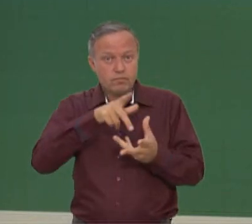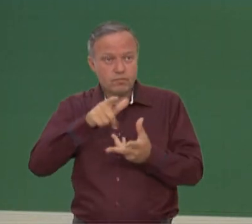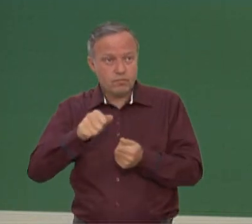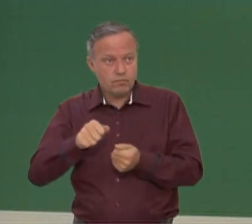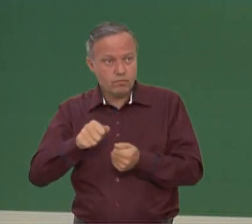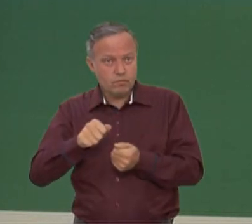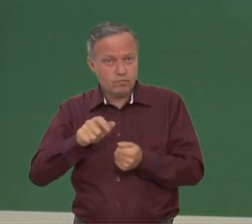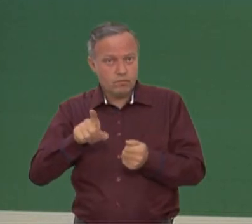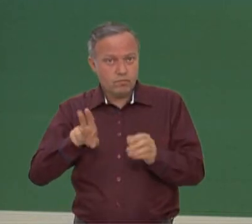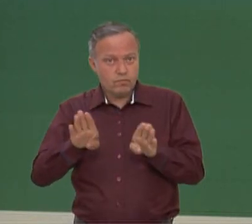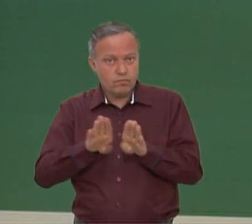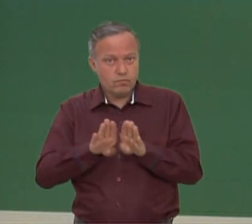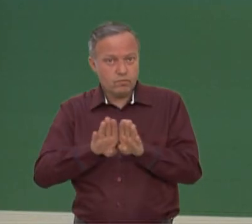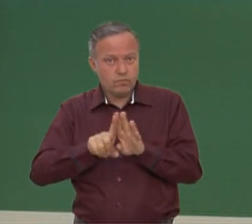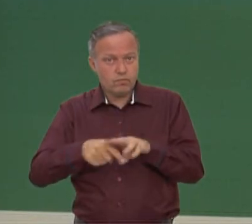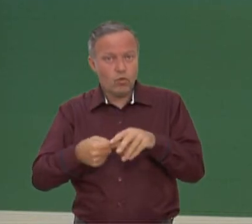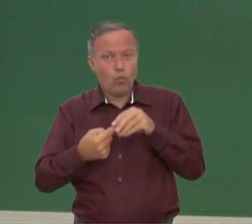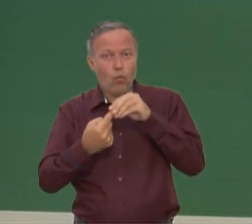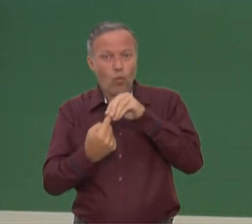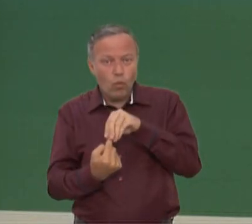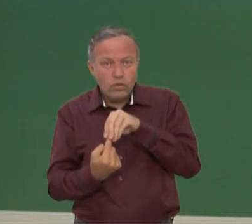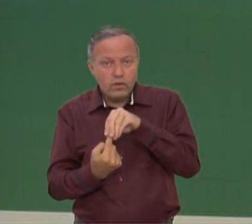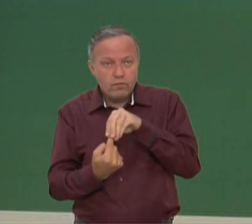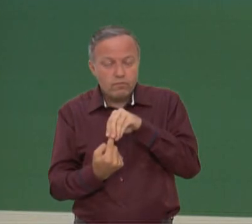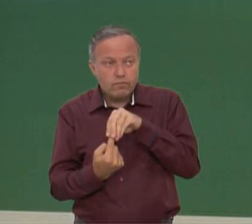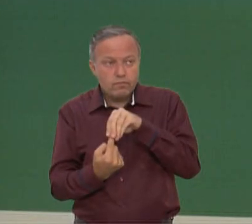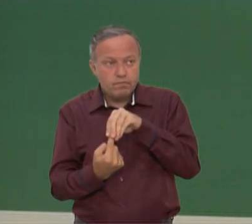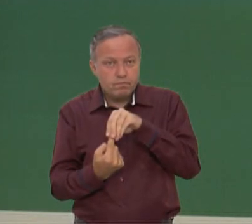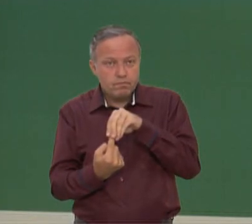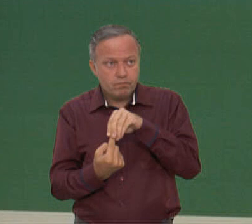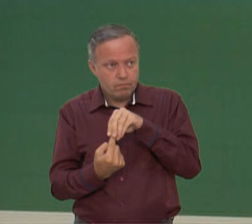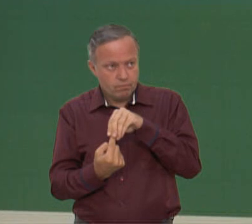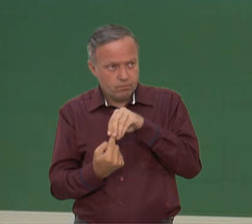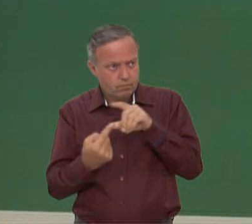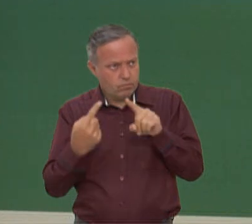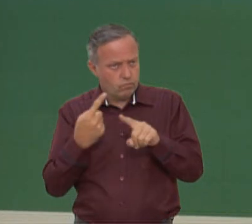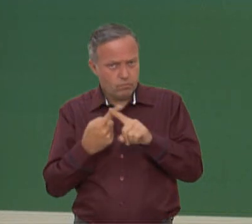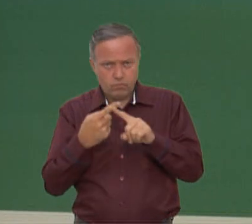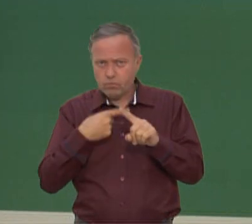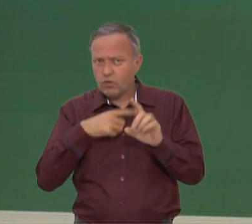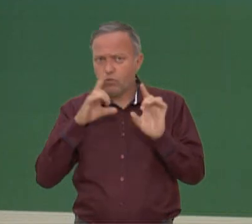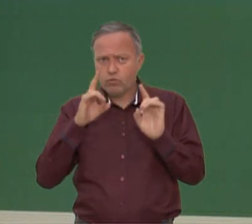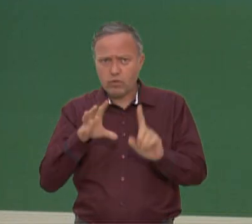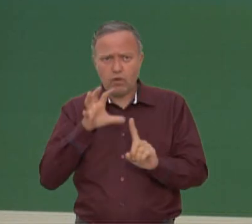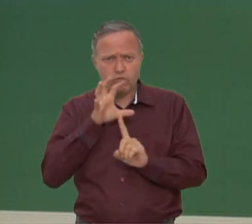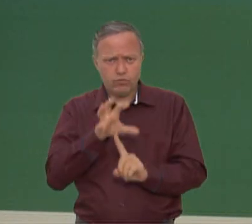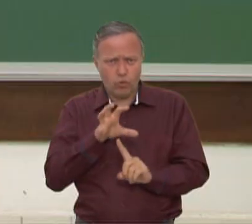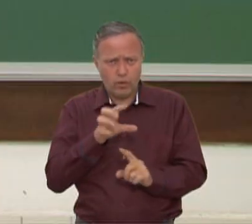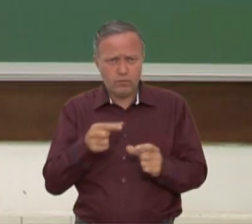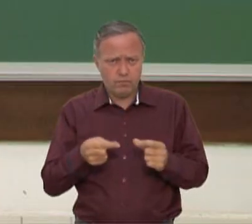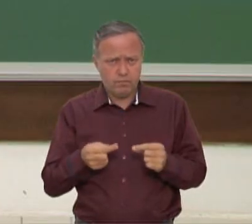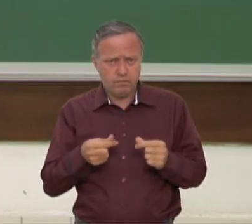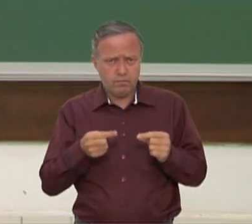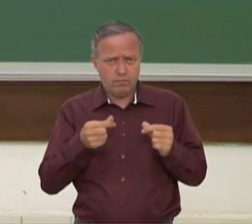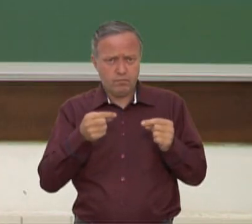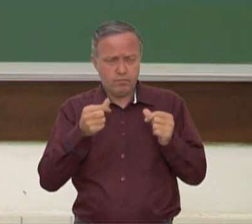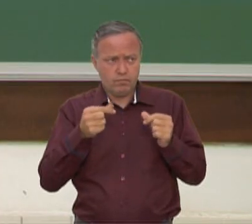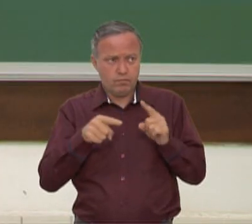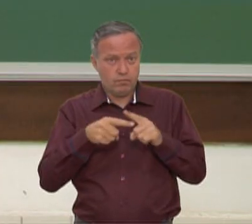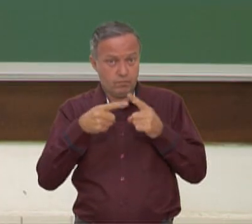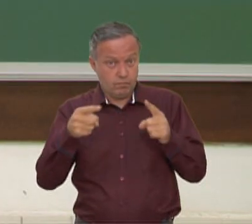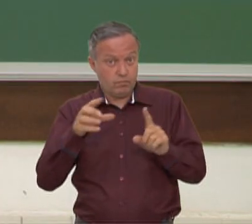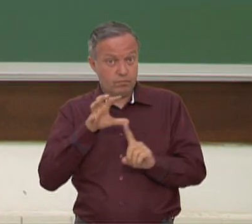que unimultipolar? Porque nós não falamos apenas de influência econômica, mas se nós falarmos